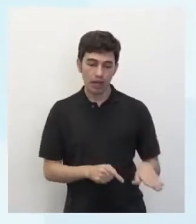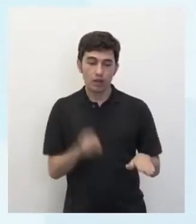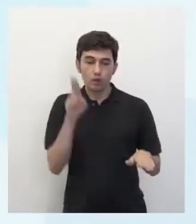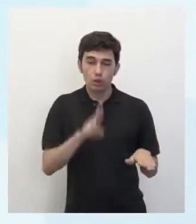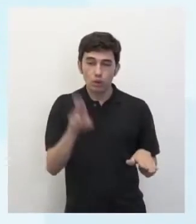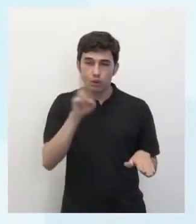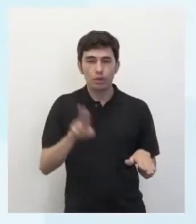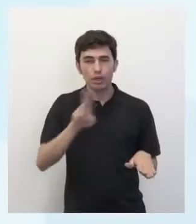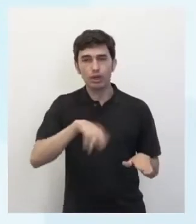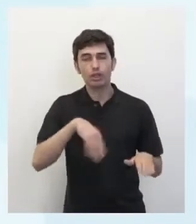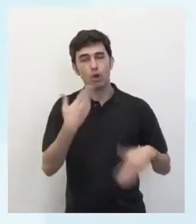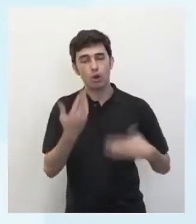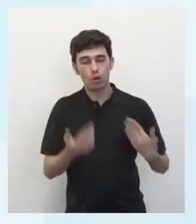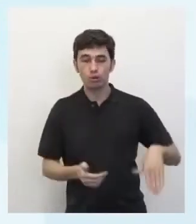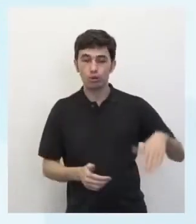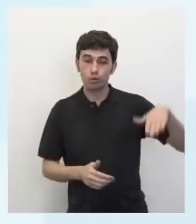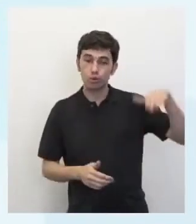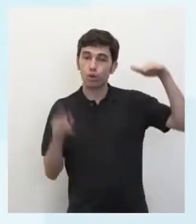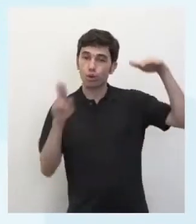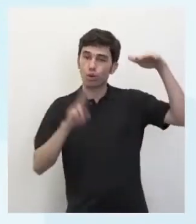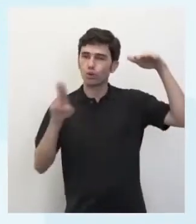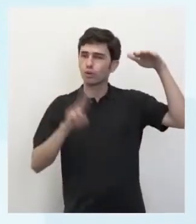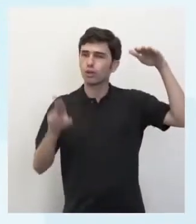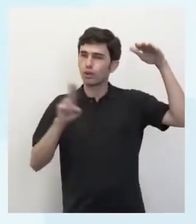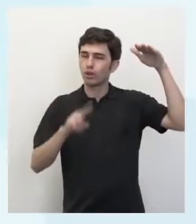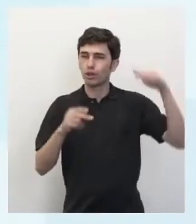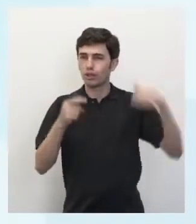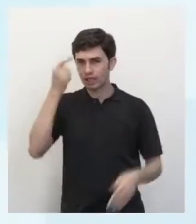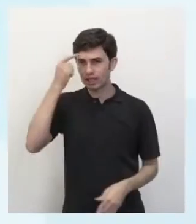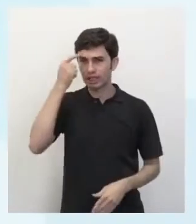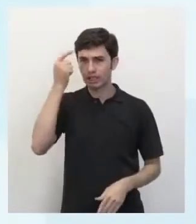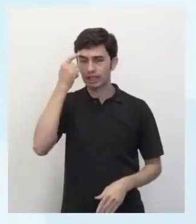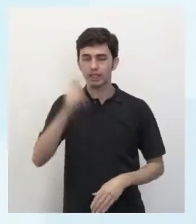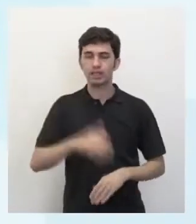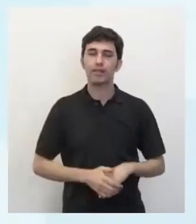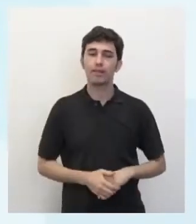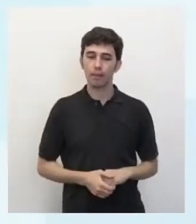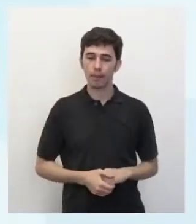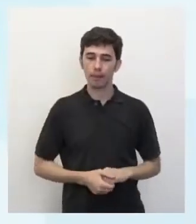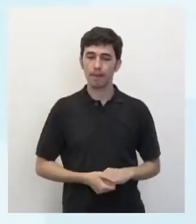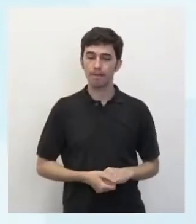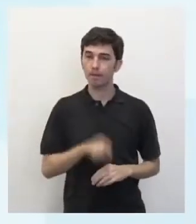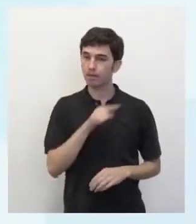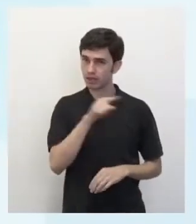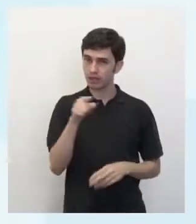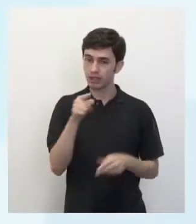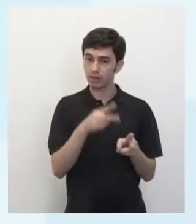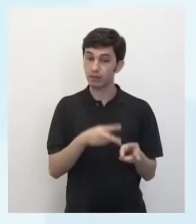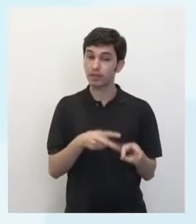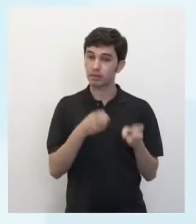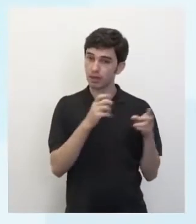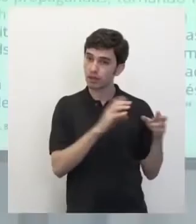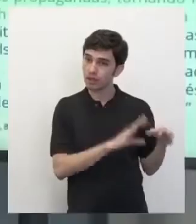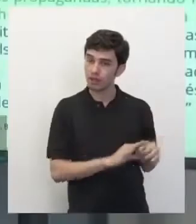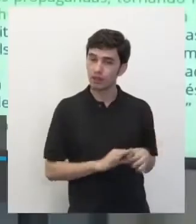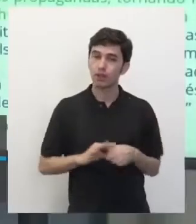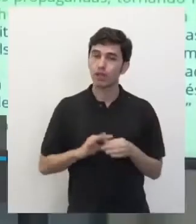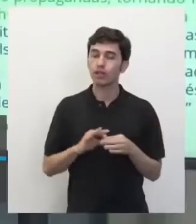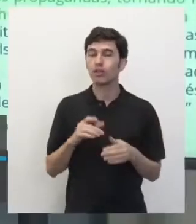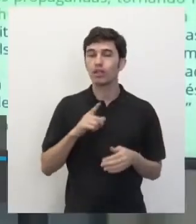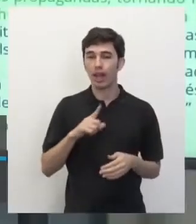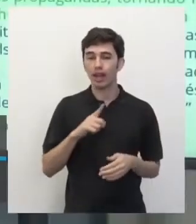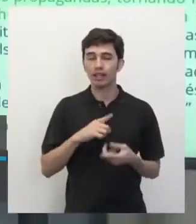mais respostas se tiver, professor Mauro, Eu estou acompanhando aqui, assim que subir eu já falo. Então, vocês conseguiram perceber nesse contexto que